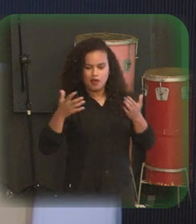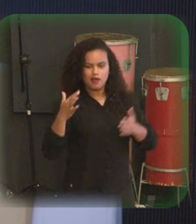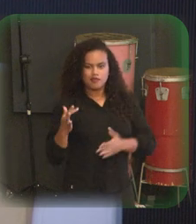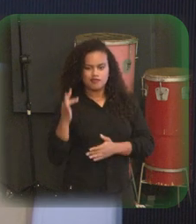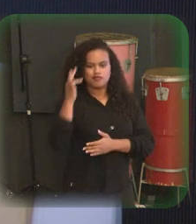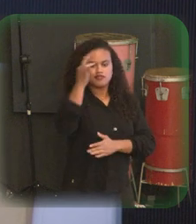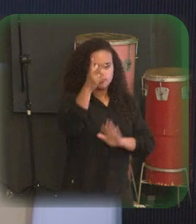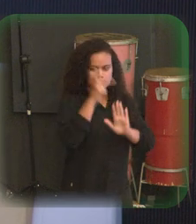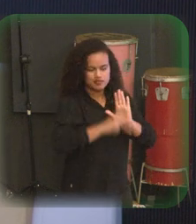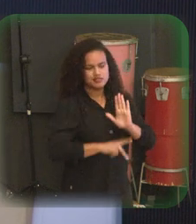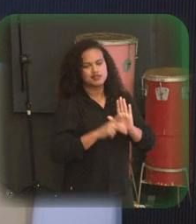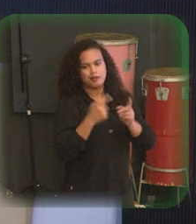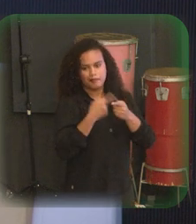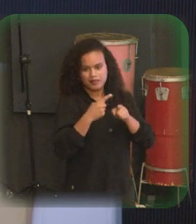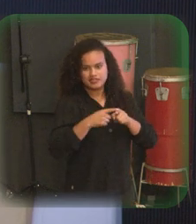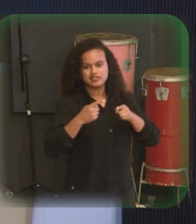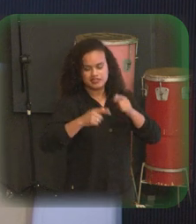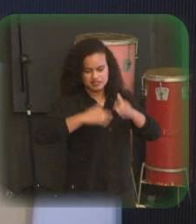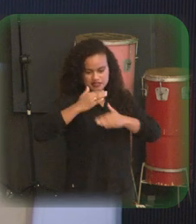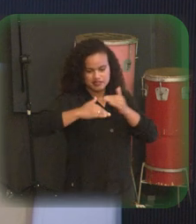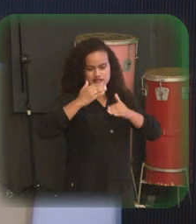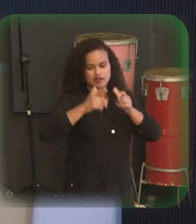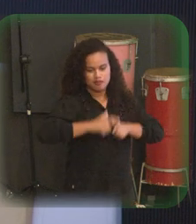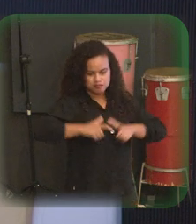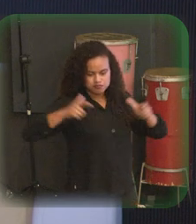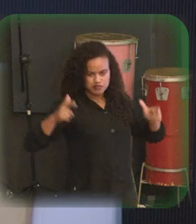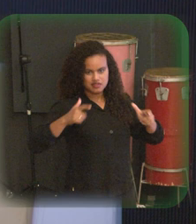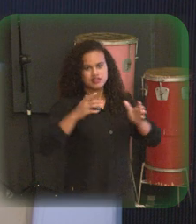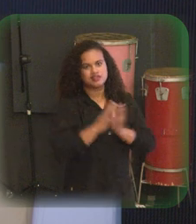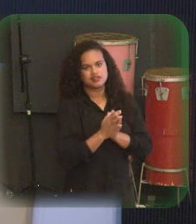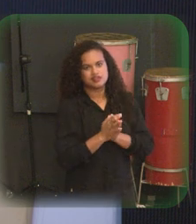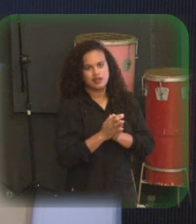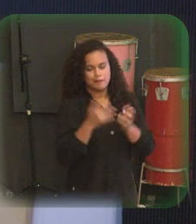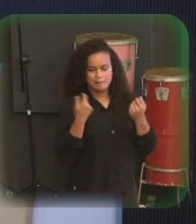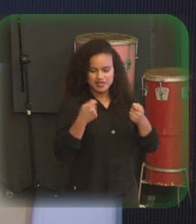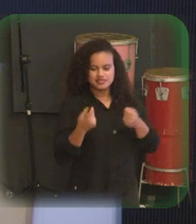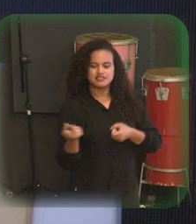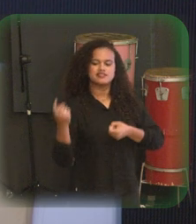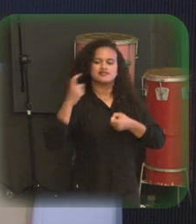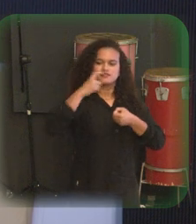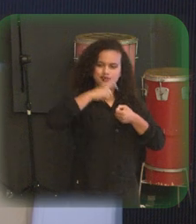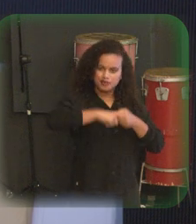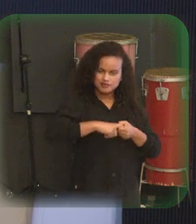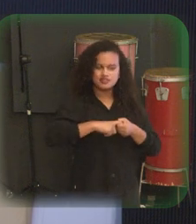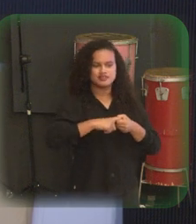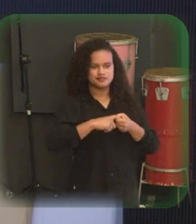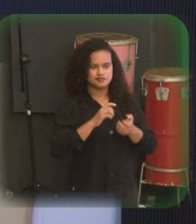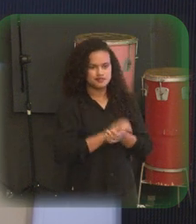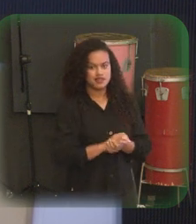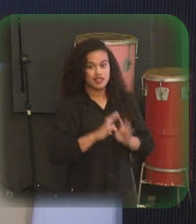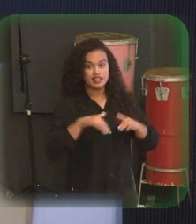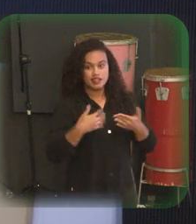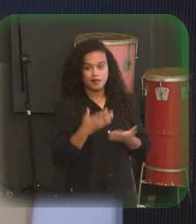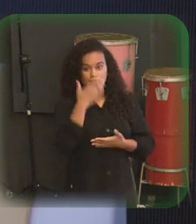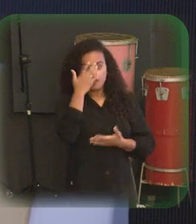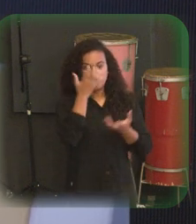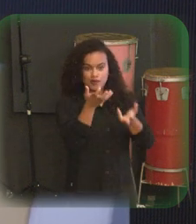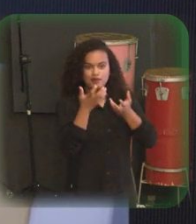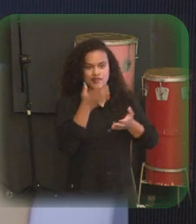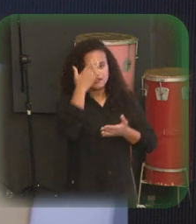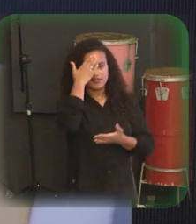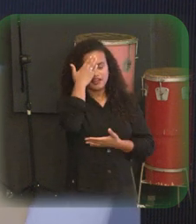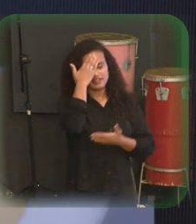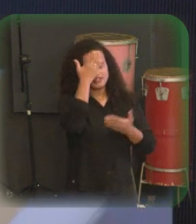grandes, como tantos pensam que nós somos, a gente precisa voltar a ser. Né? Então, eu quero agradecer a oportunidade de estar